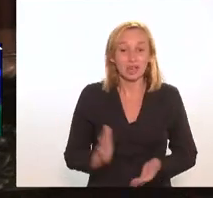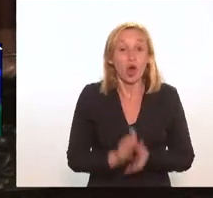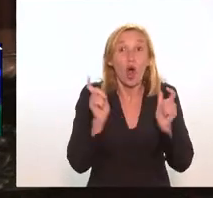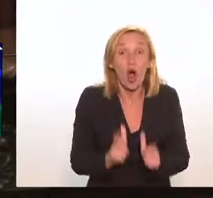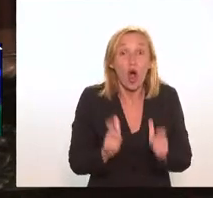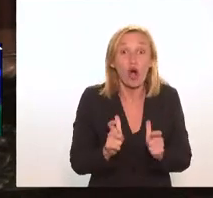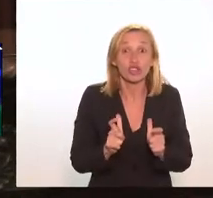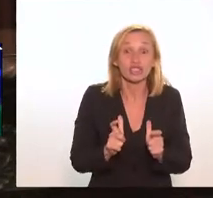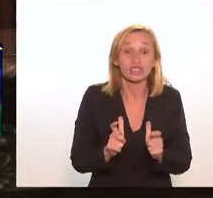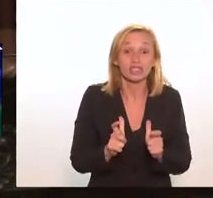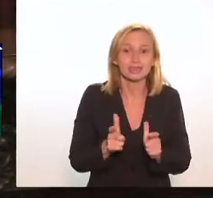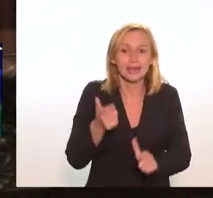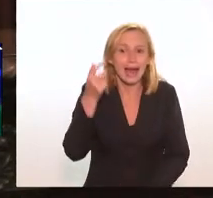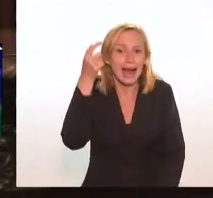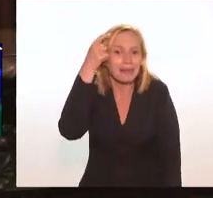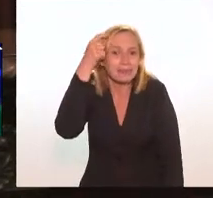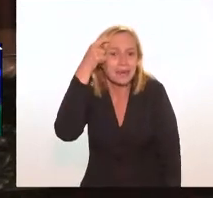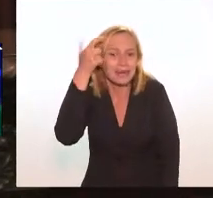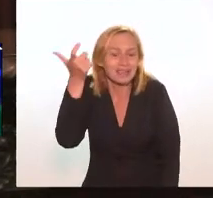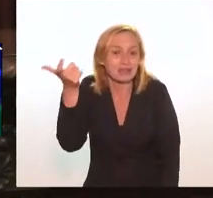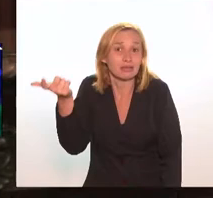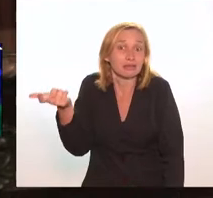Onde está a sanidade?